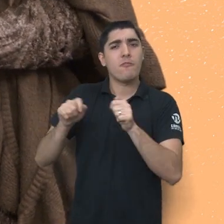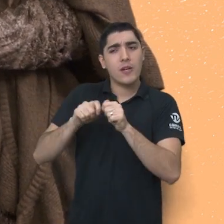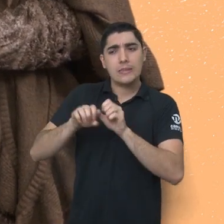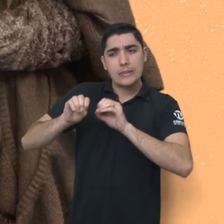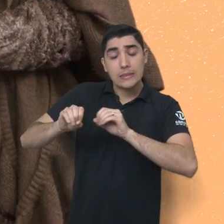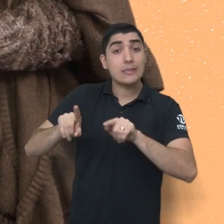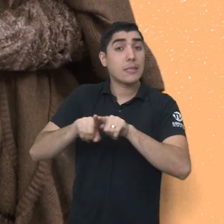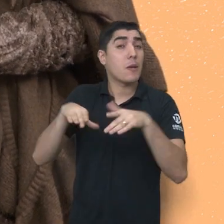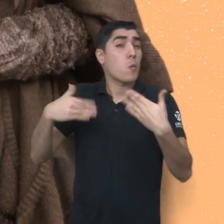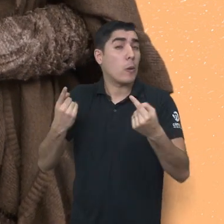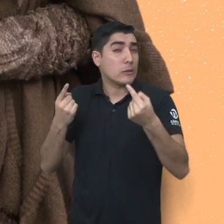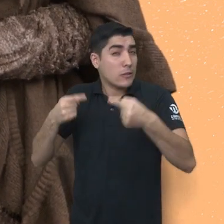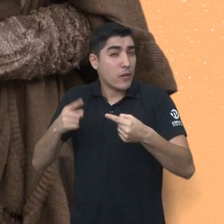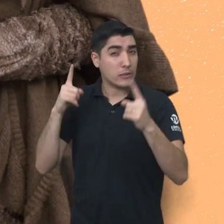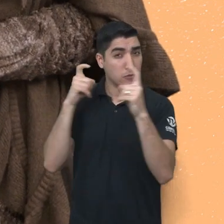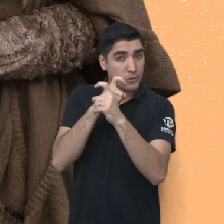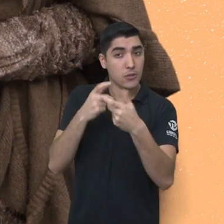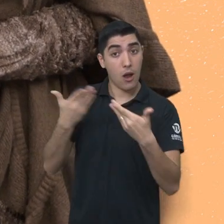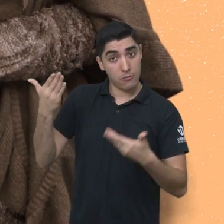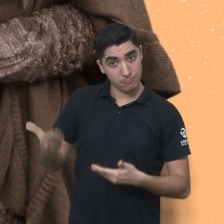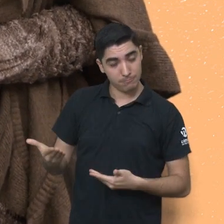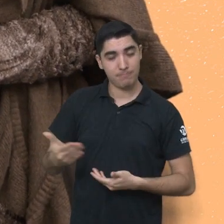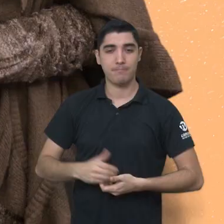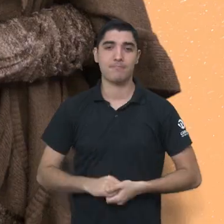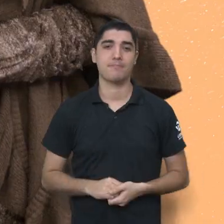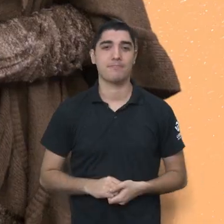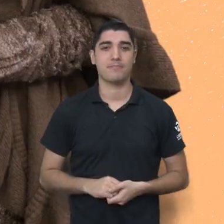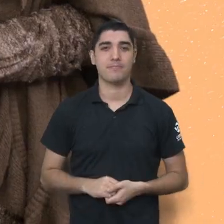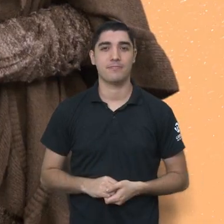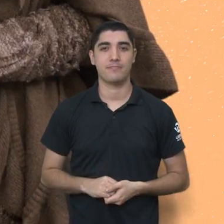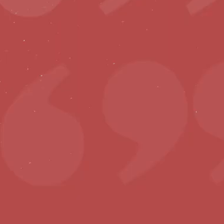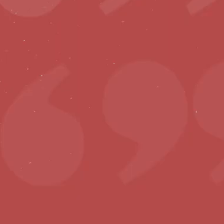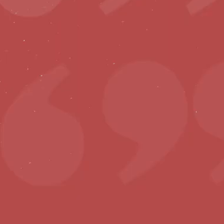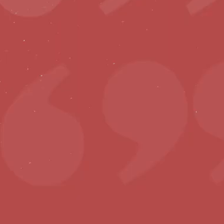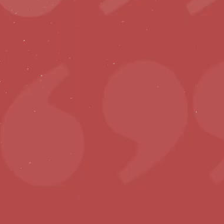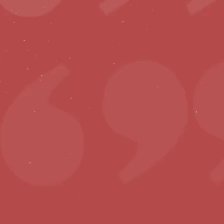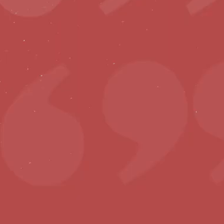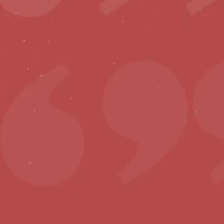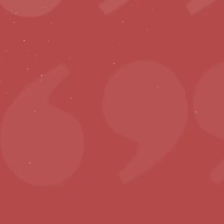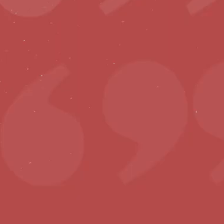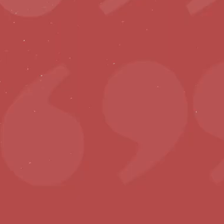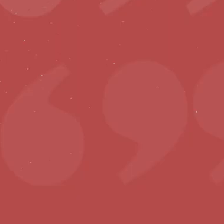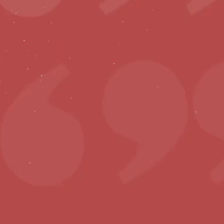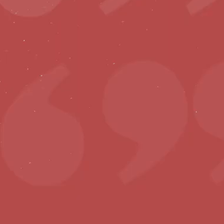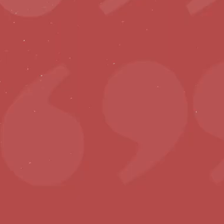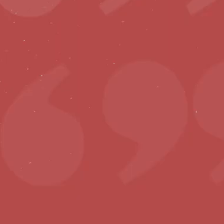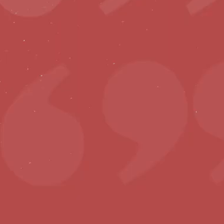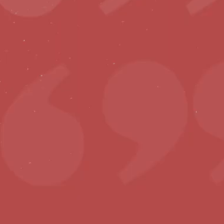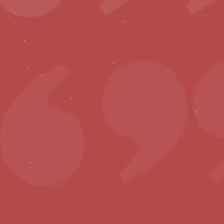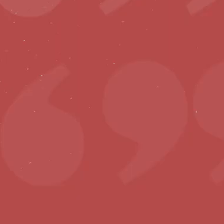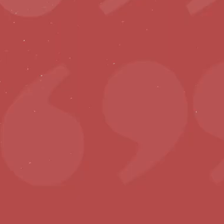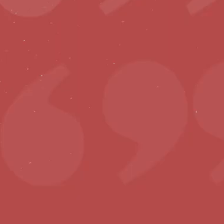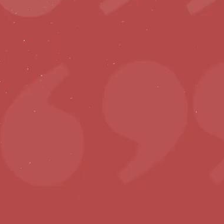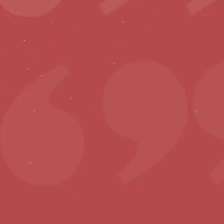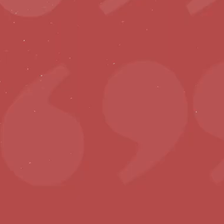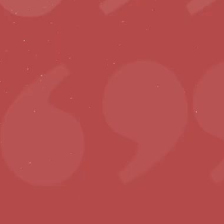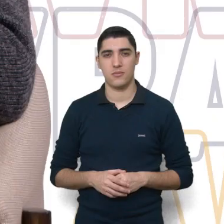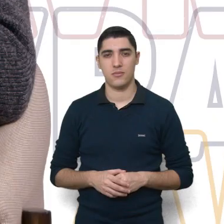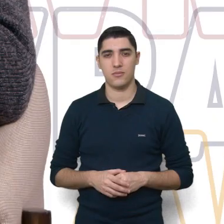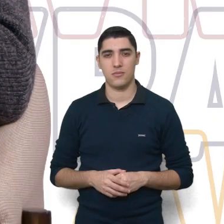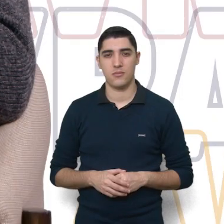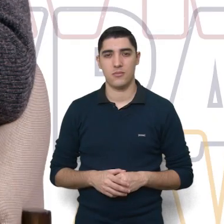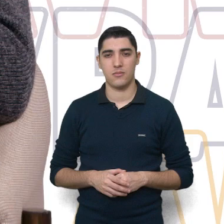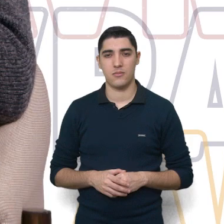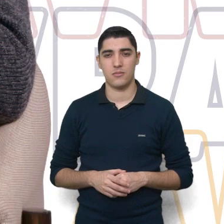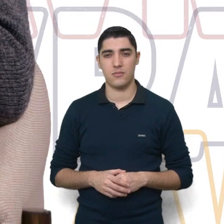e as dificuldades encontradas com a palavra Edvaldo Amorim Qual o papel do educador ambiental